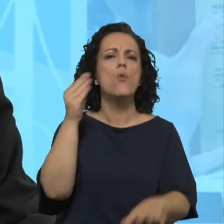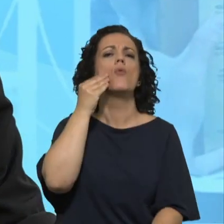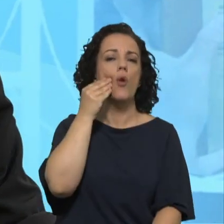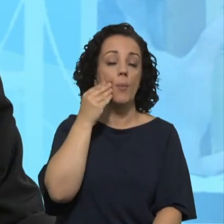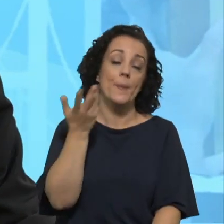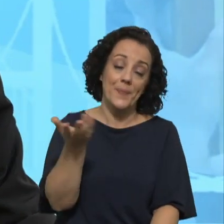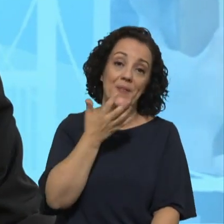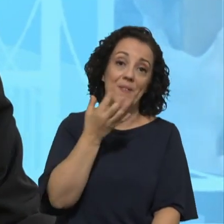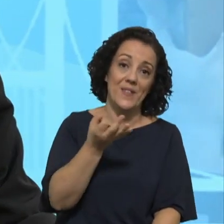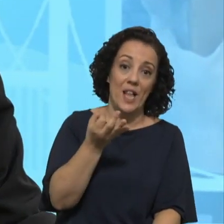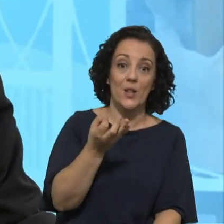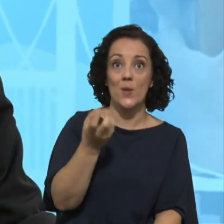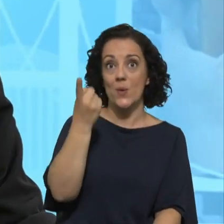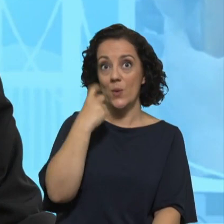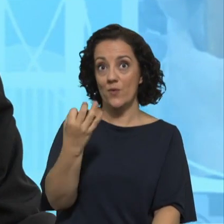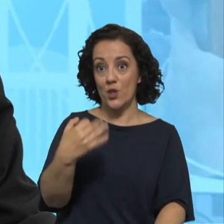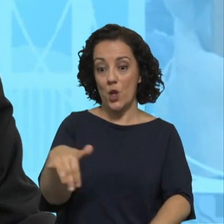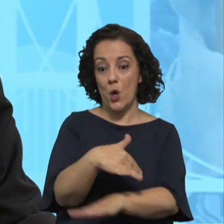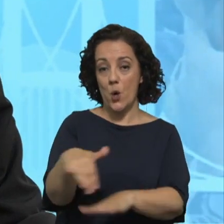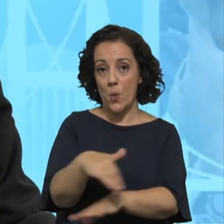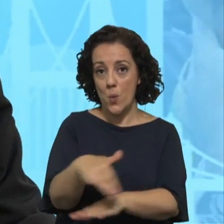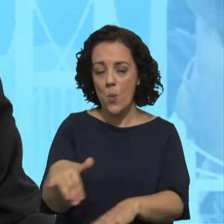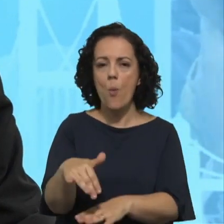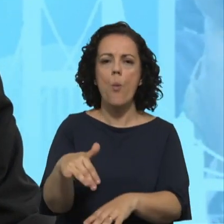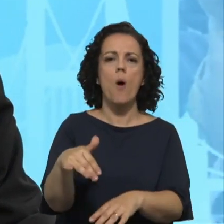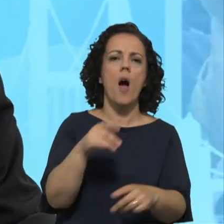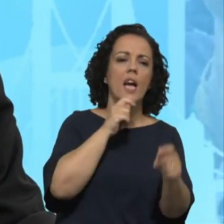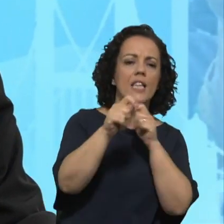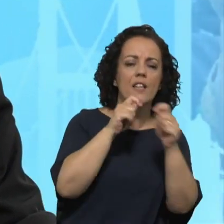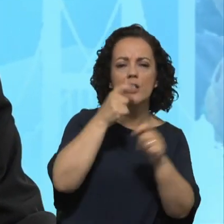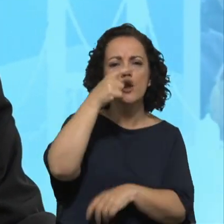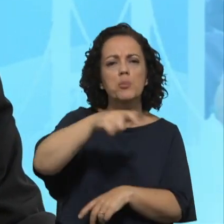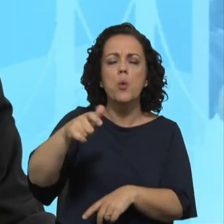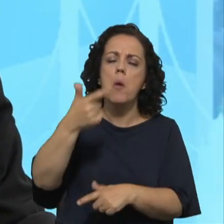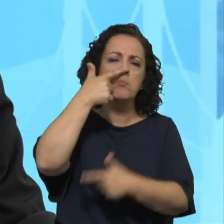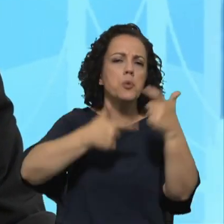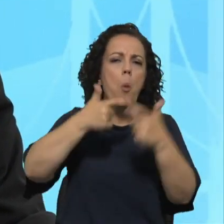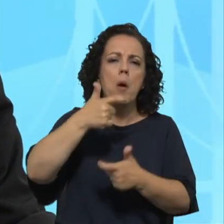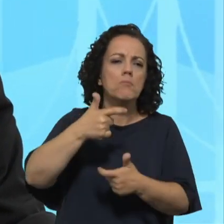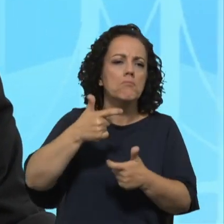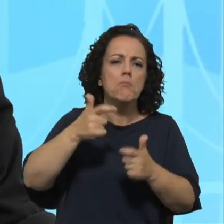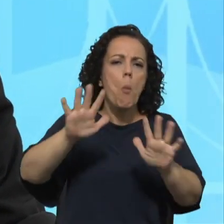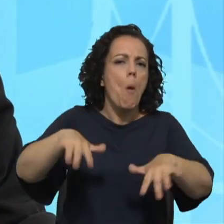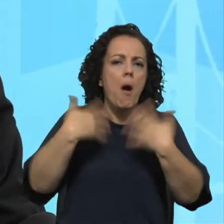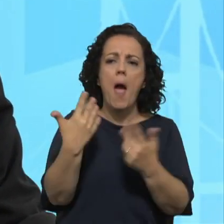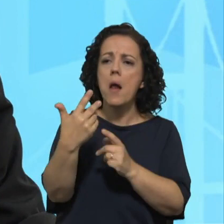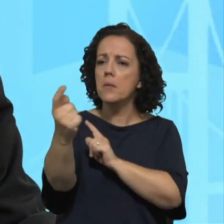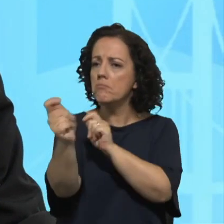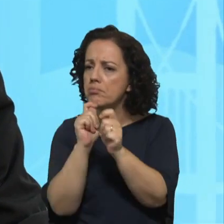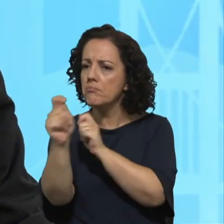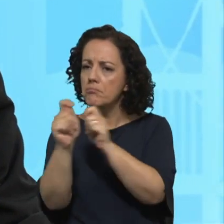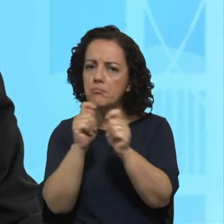Ontem estivemos na rua a trabalhar um pouco com isto, a fazer entrevistas a pessoas aleatórias que encontrássemos. Foram vídeos